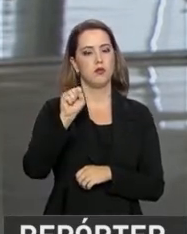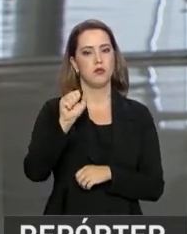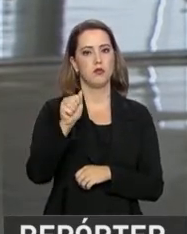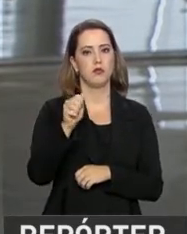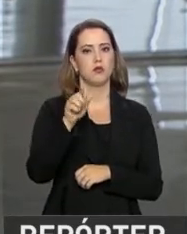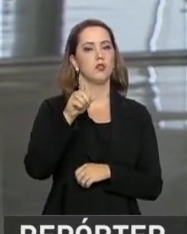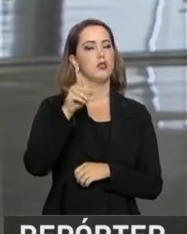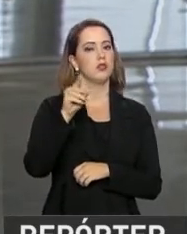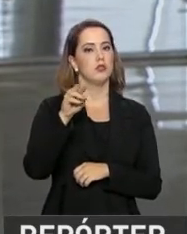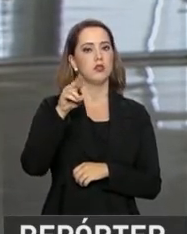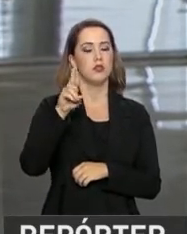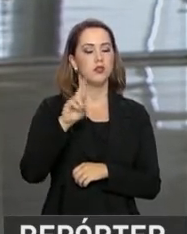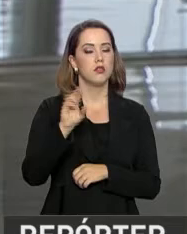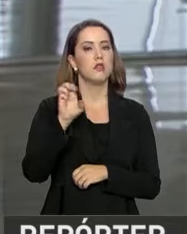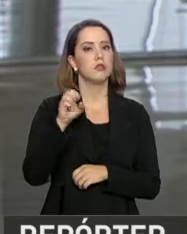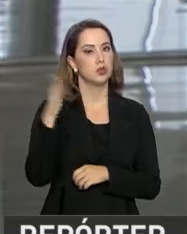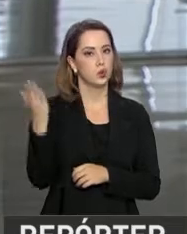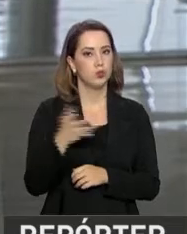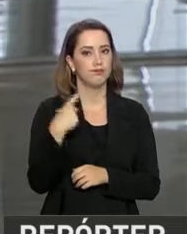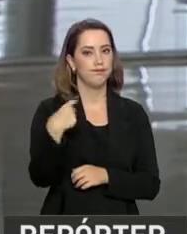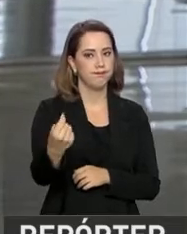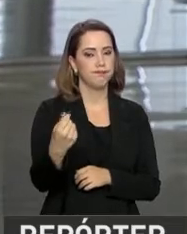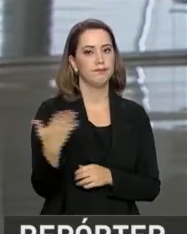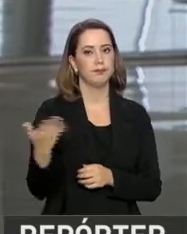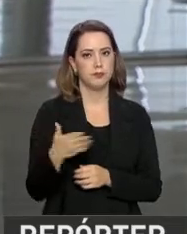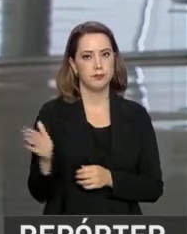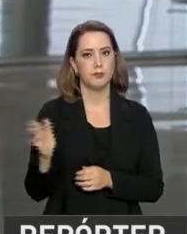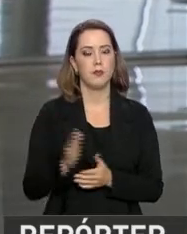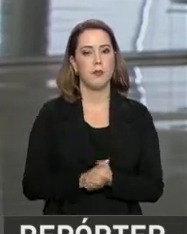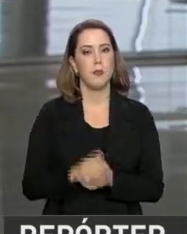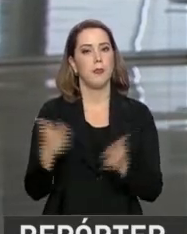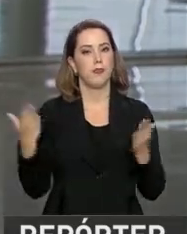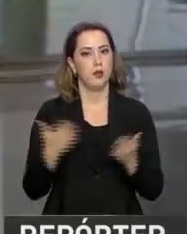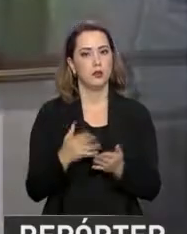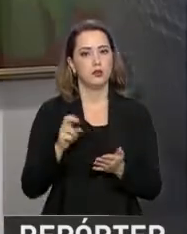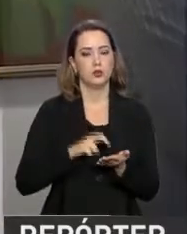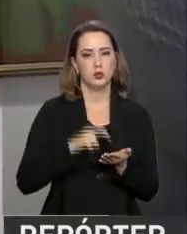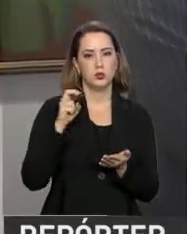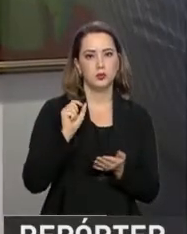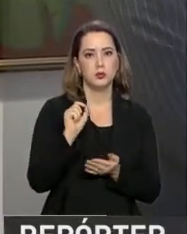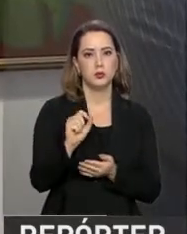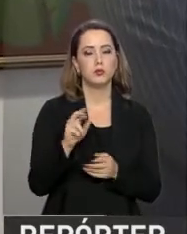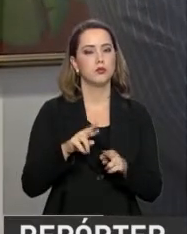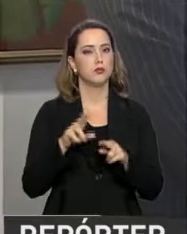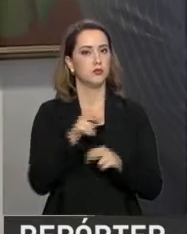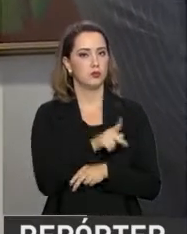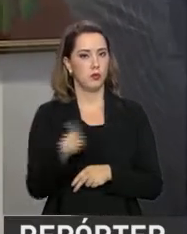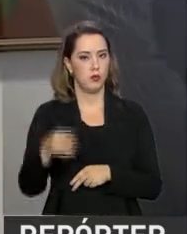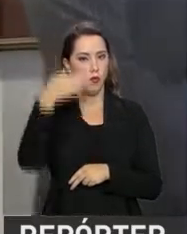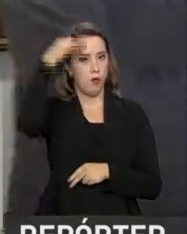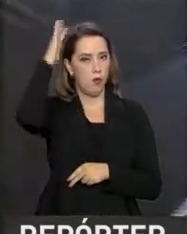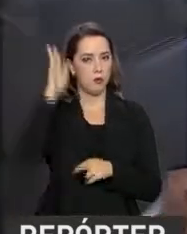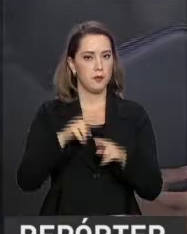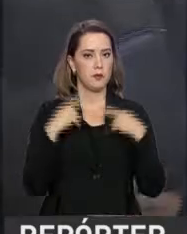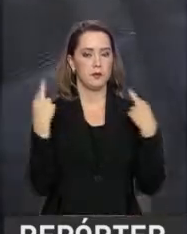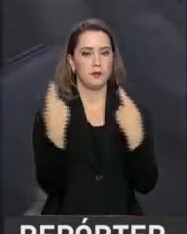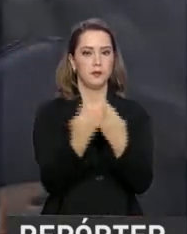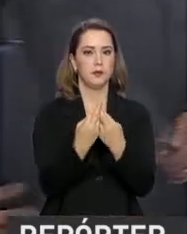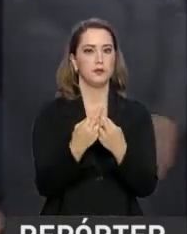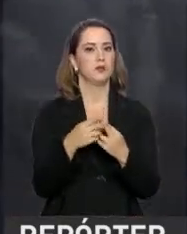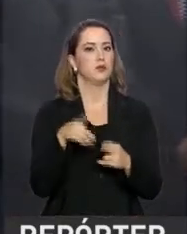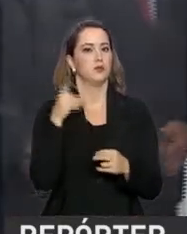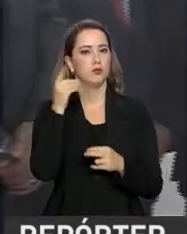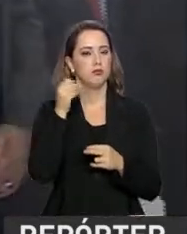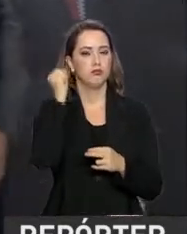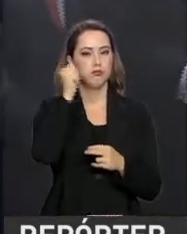teve a exoneração publicada hoje. E mais cedo pela manhã, o presidente em exercício, Michel Temer, se reuniu com parlamentares e com os governadores